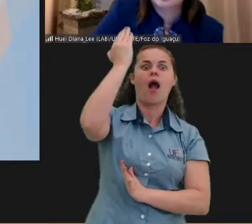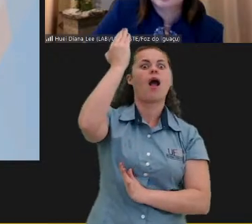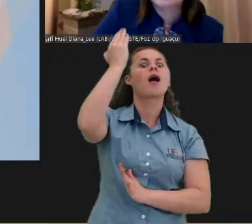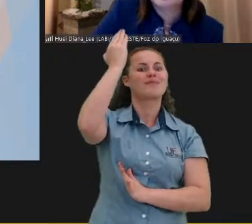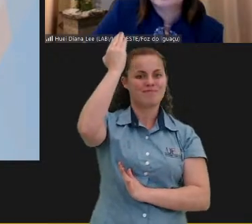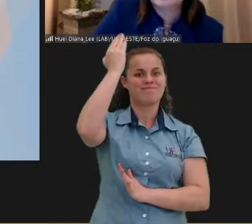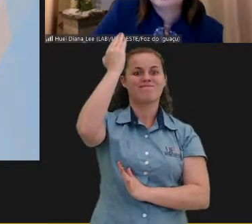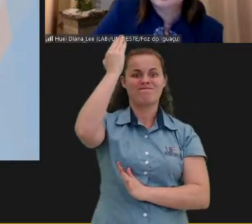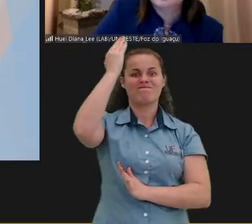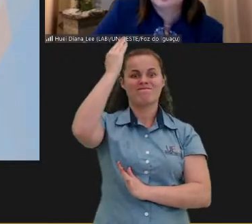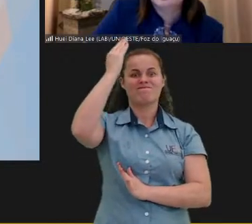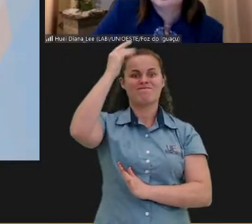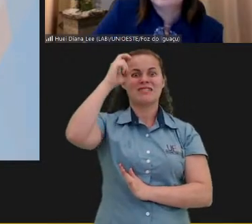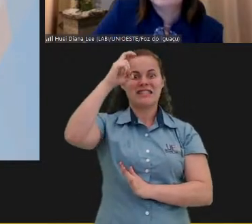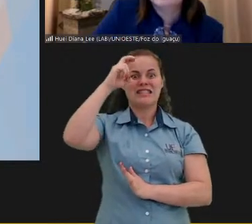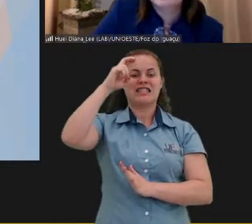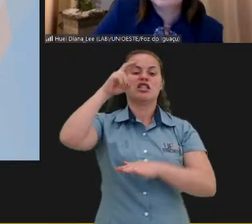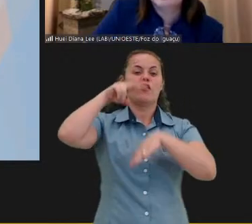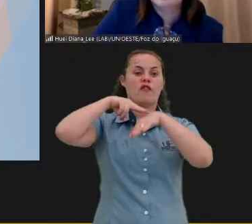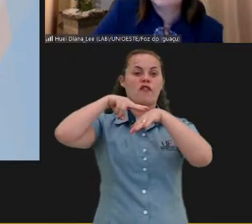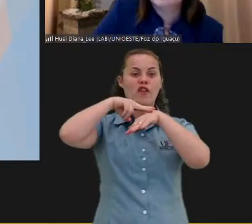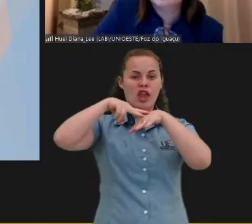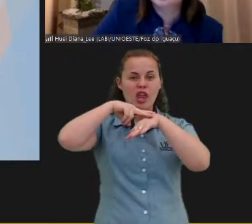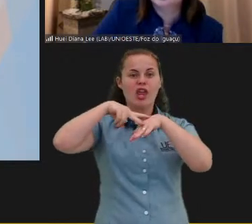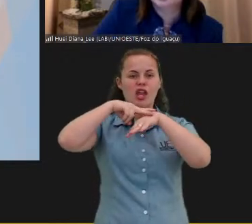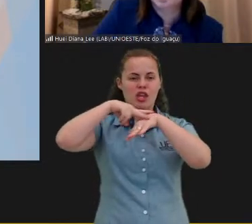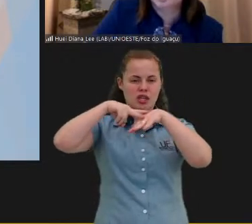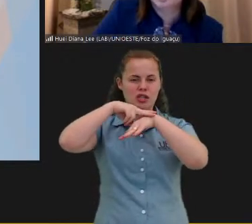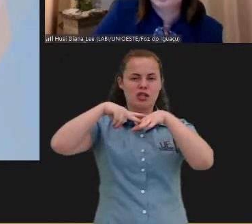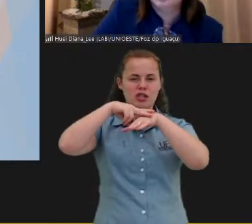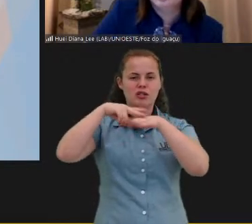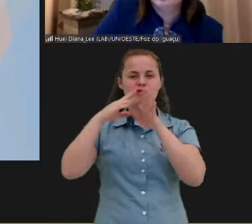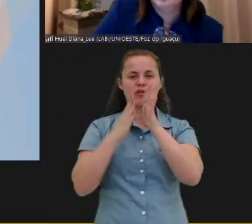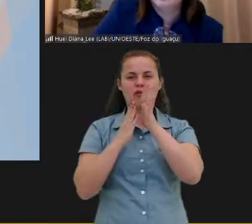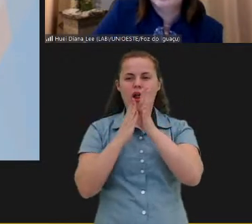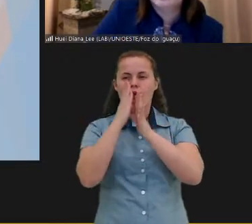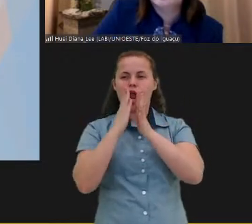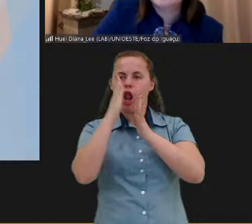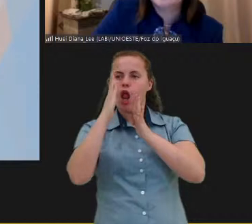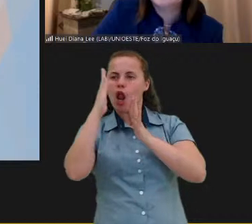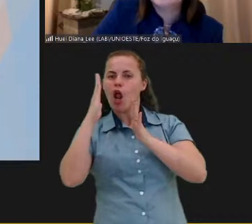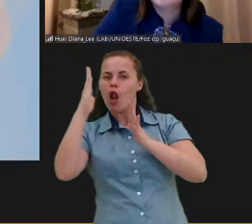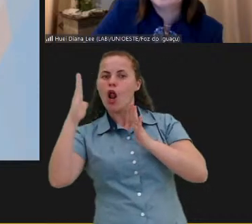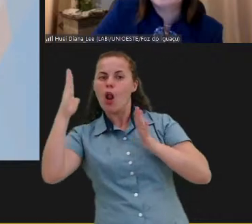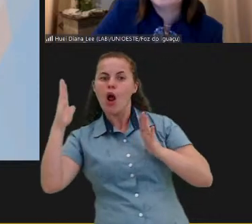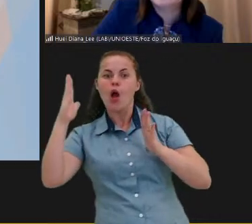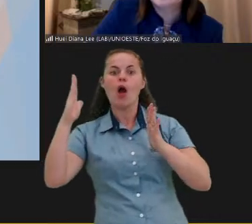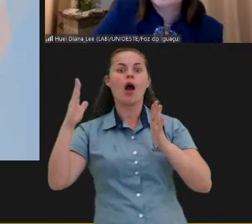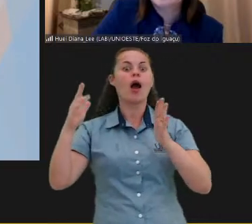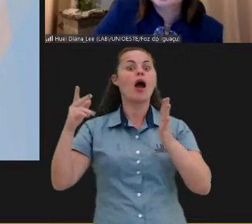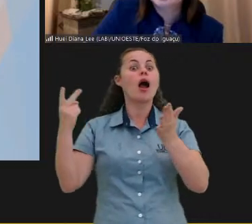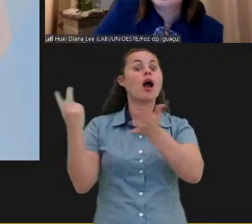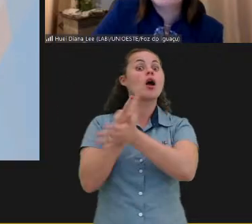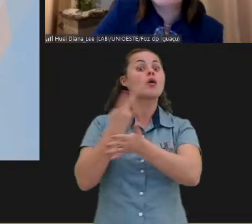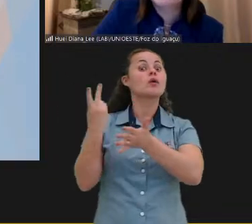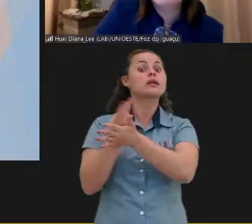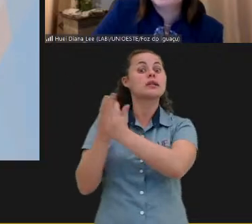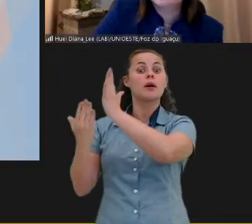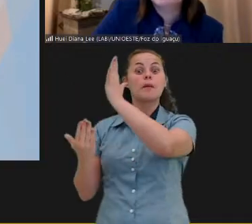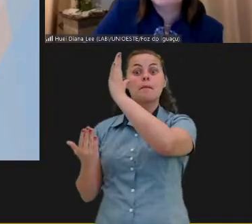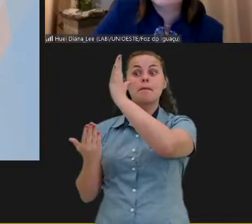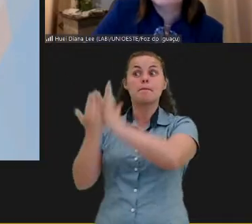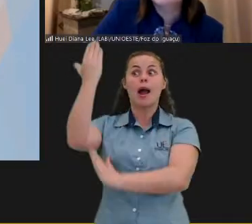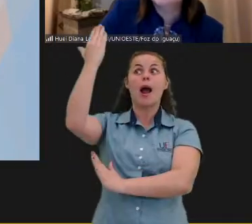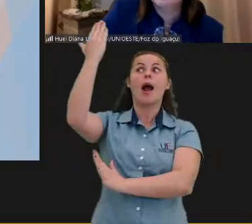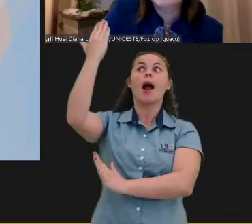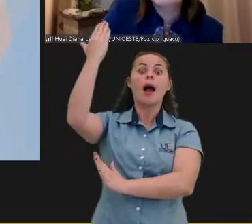comentários negativos. Isso se manteve até o final do jogo. Opa, o que aconteceu aqui? Que a gente teve um